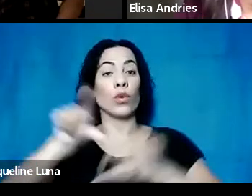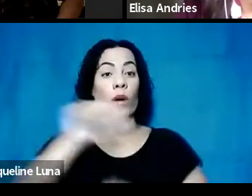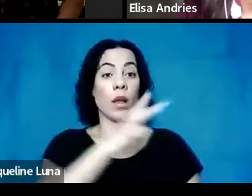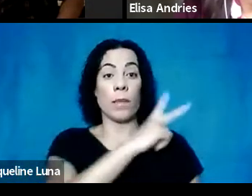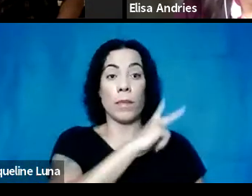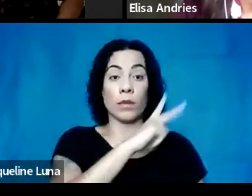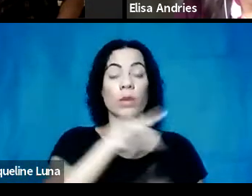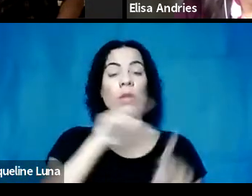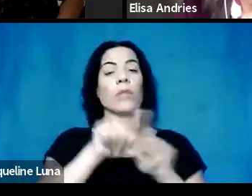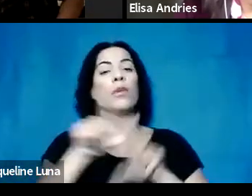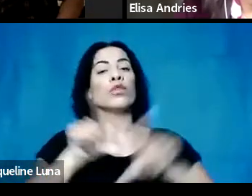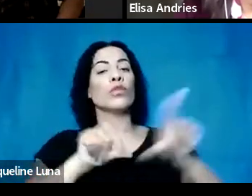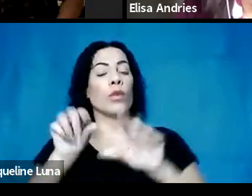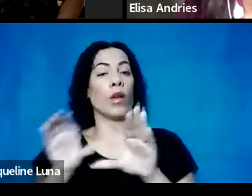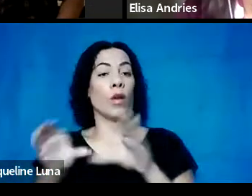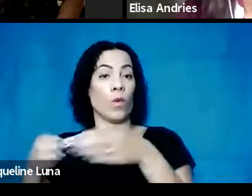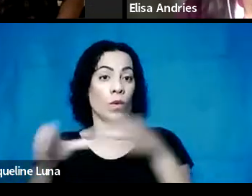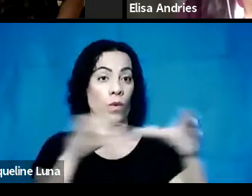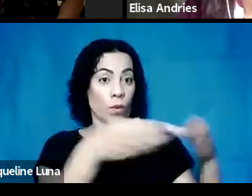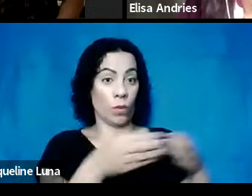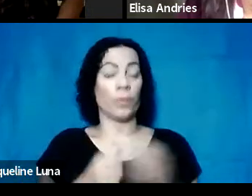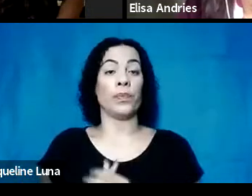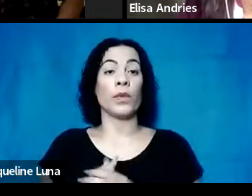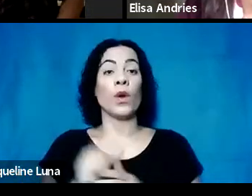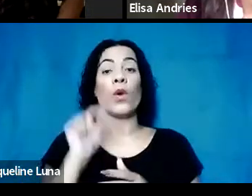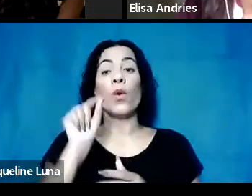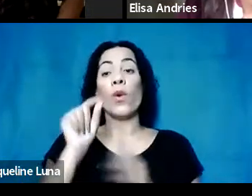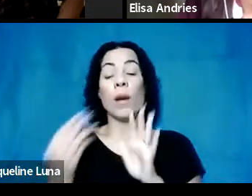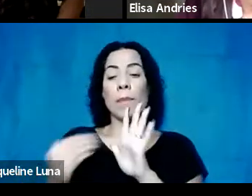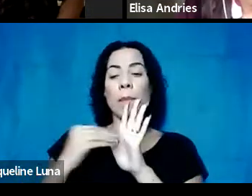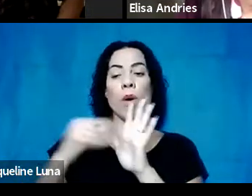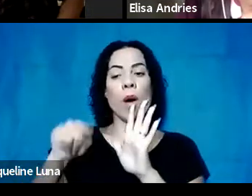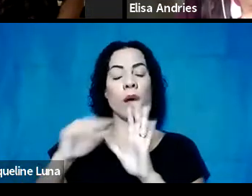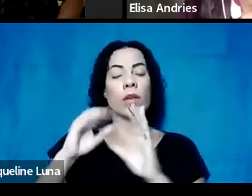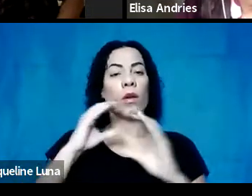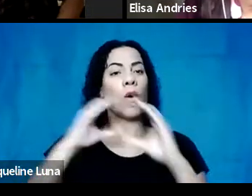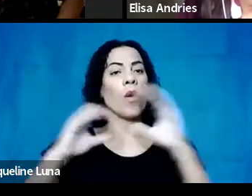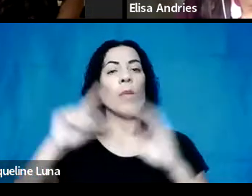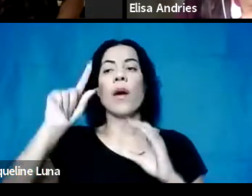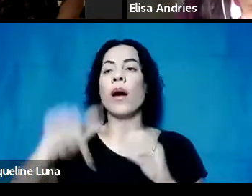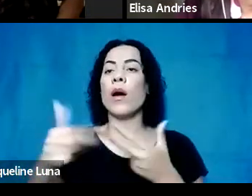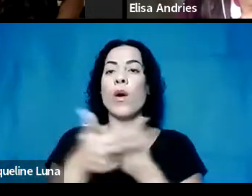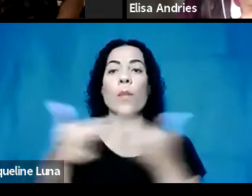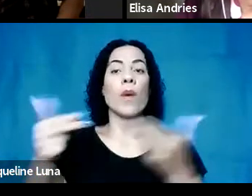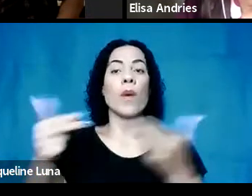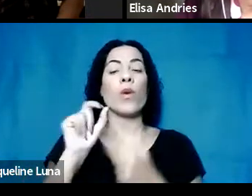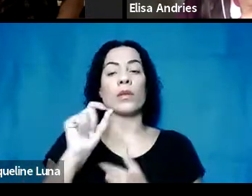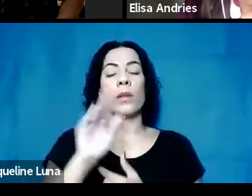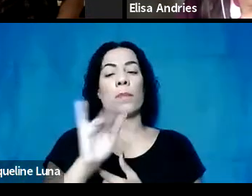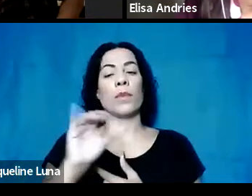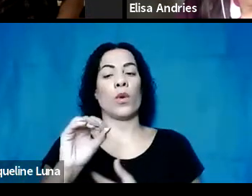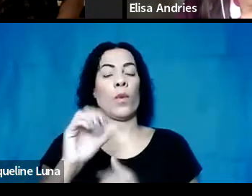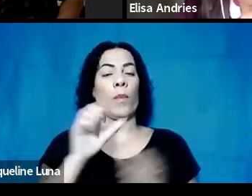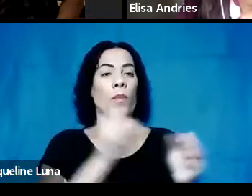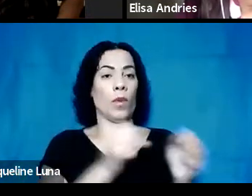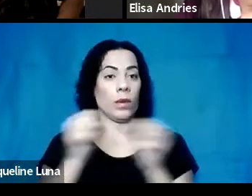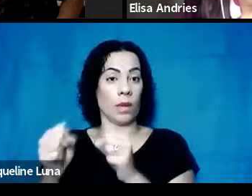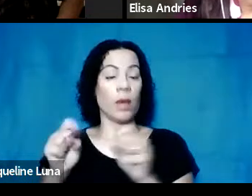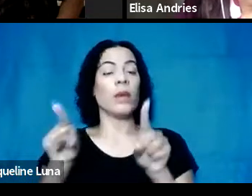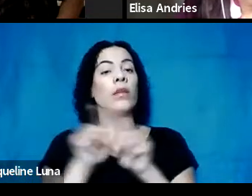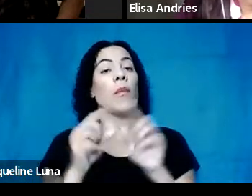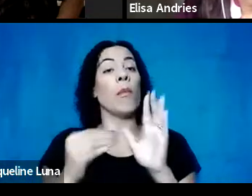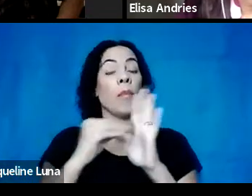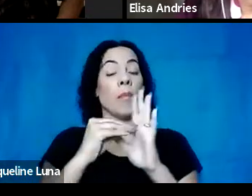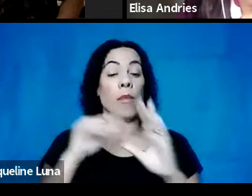frente a riscos, o que coloca a comunicação como um componente da dinâmica de biopoder e estabelece a comunicação como